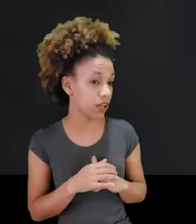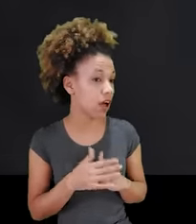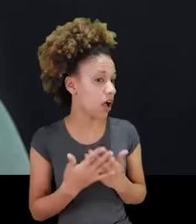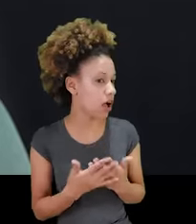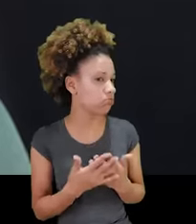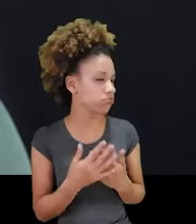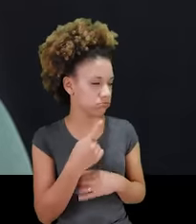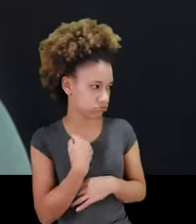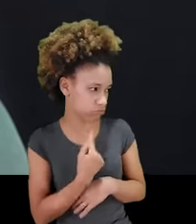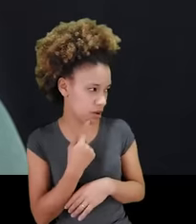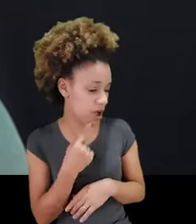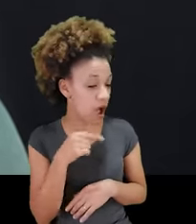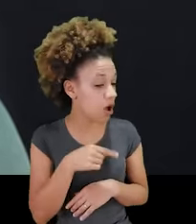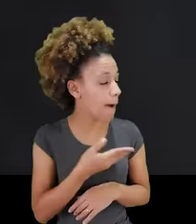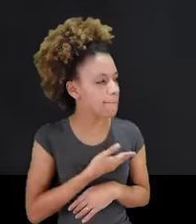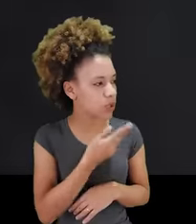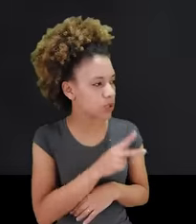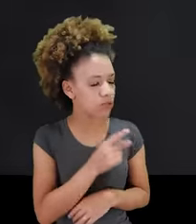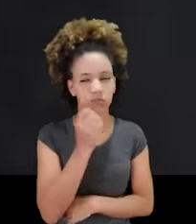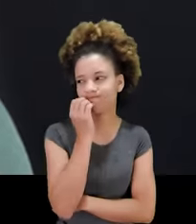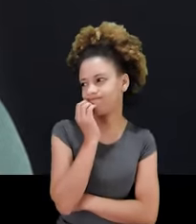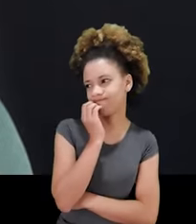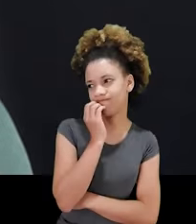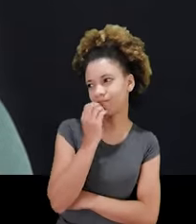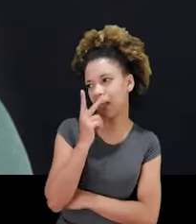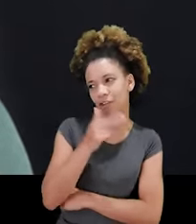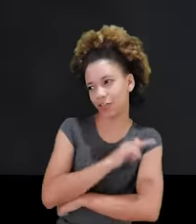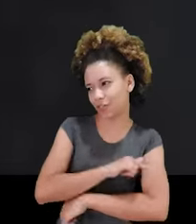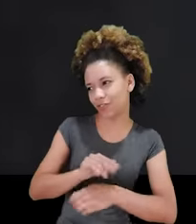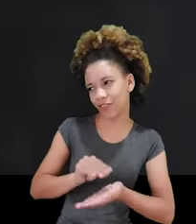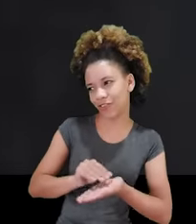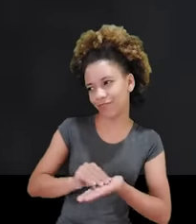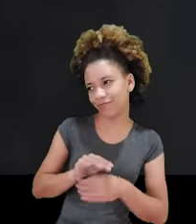desagradável. Pode ser, mas pode ser um brasileiro daqui, um amigo seu. Não é os brasileiros em geral.